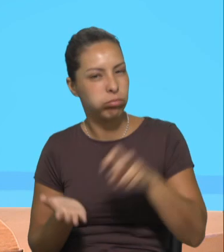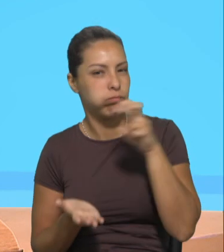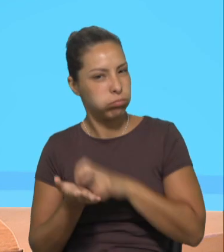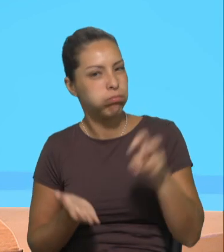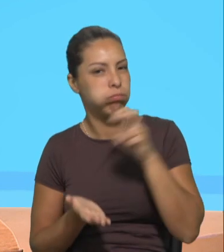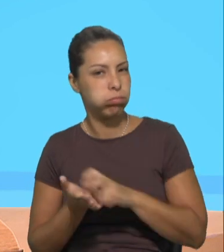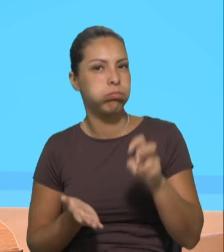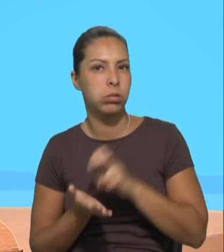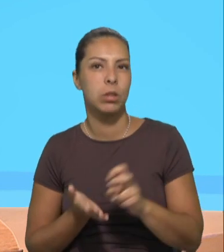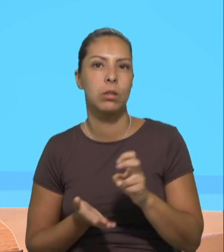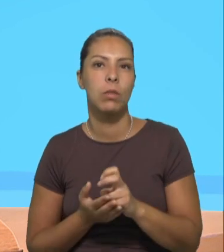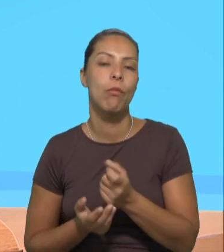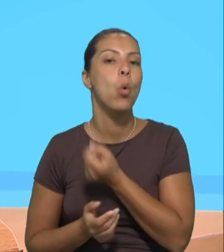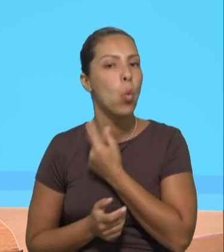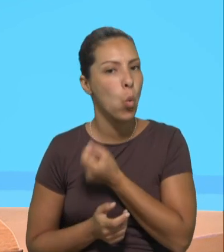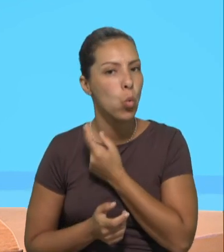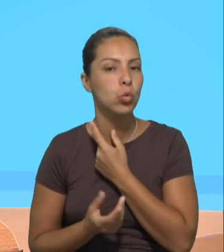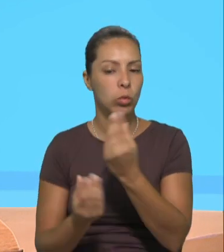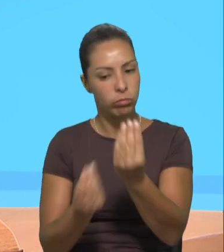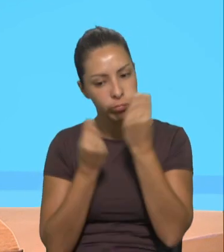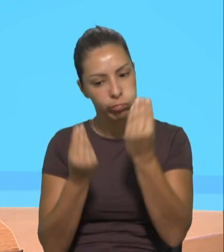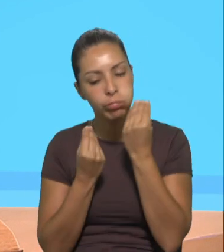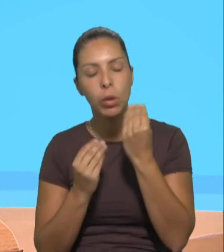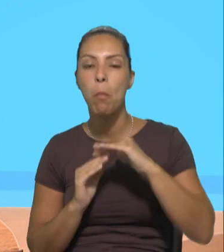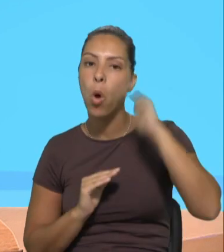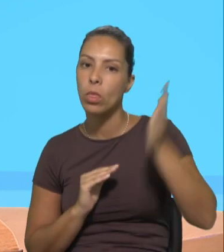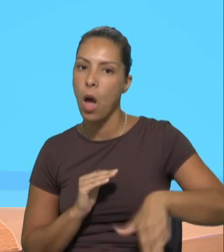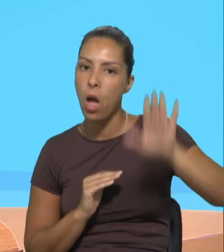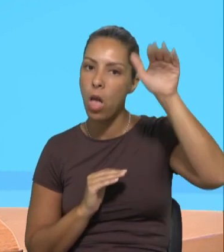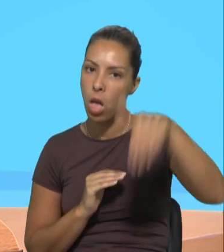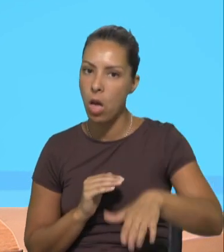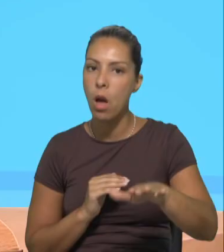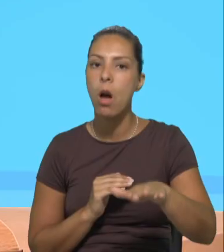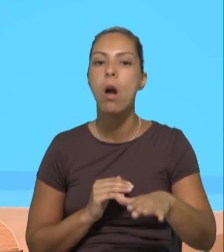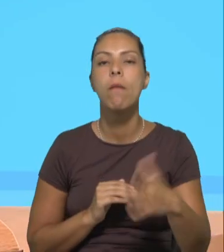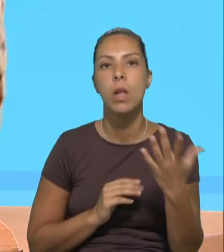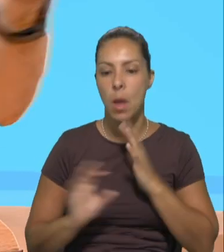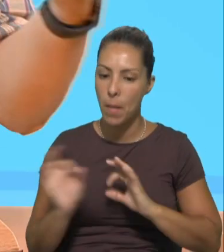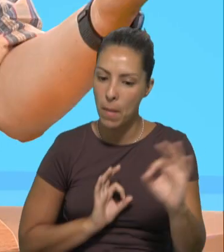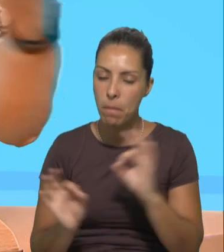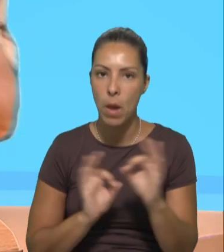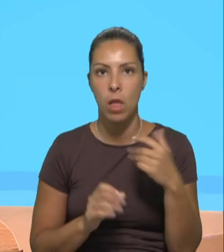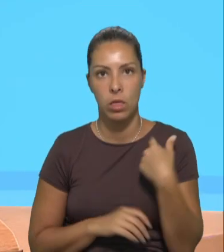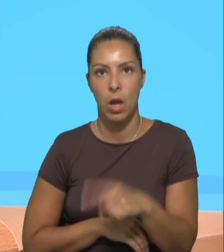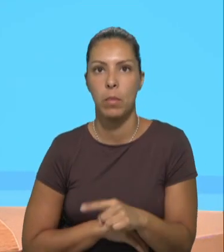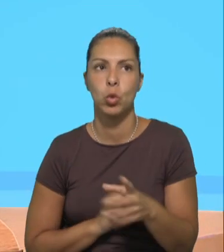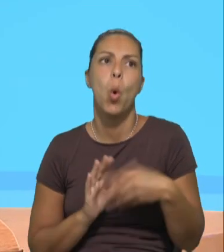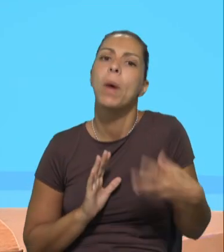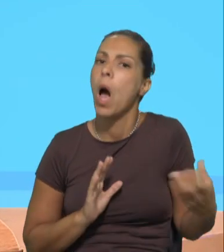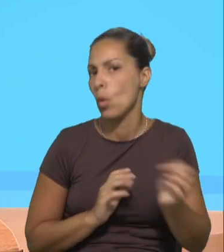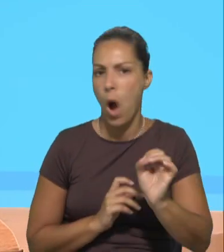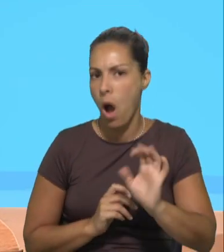até algum curso de montanhismo para nos poder, enfim, estarmos preparados tecnicamente para fazer coisas que não são nada complicadas, como é